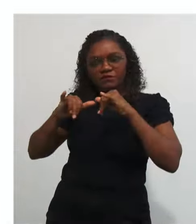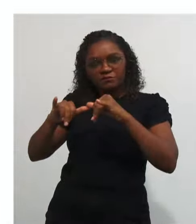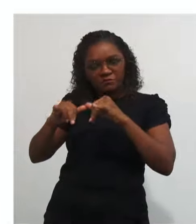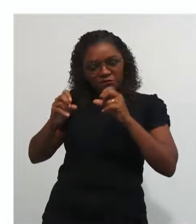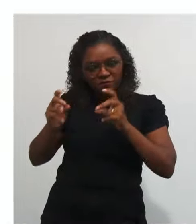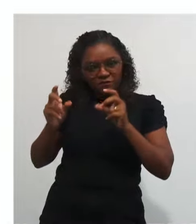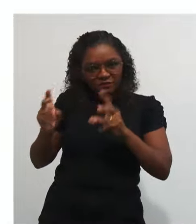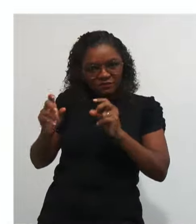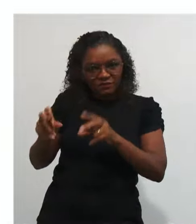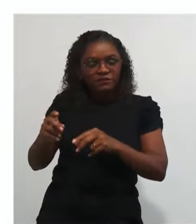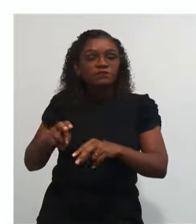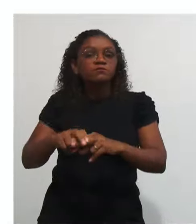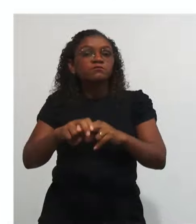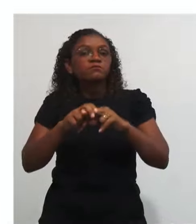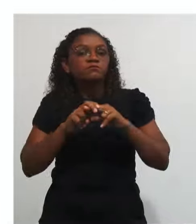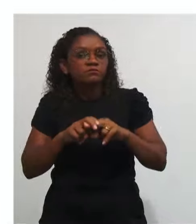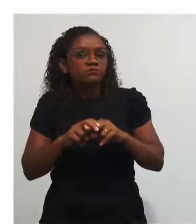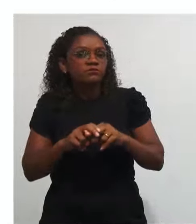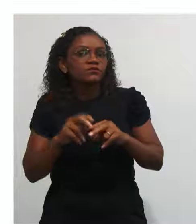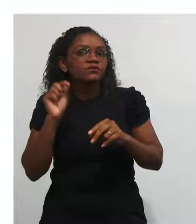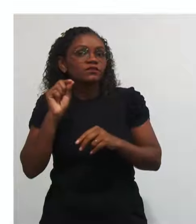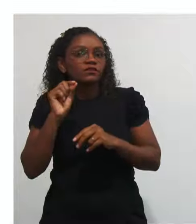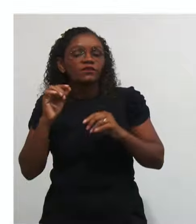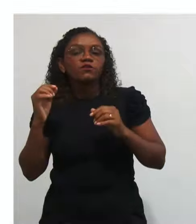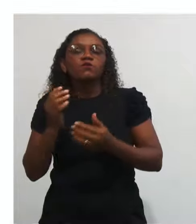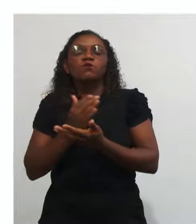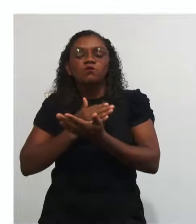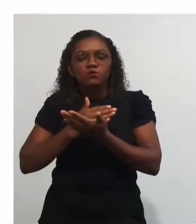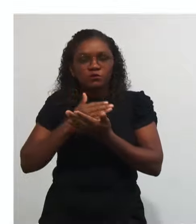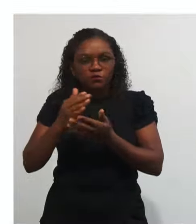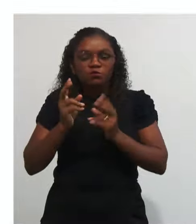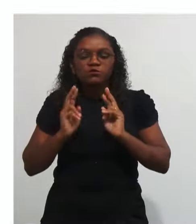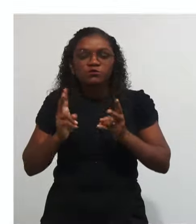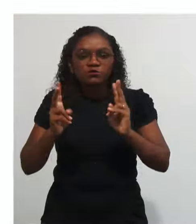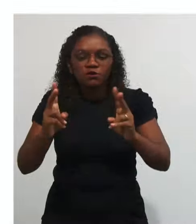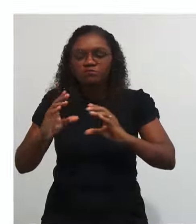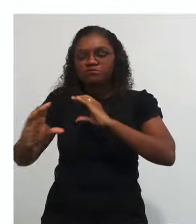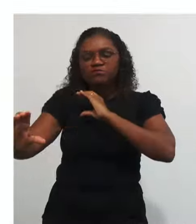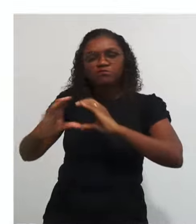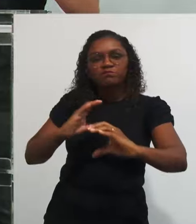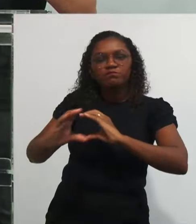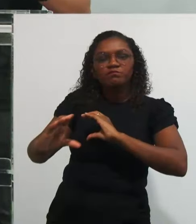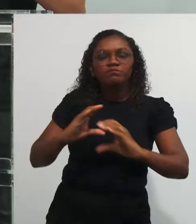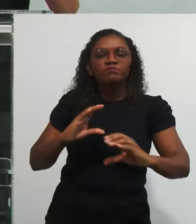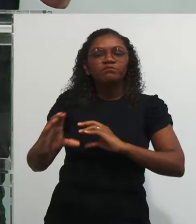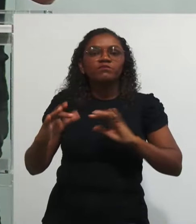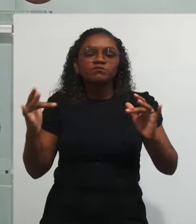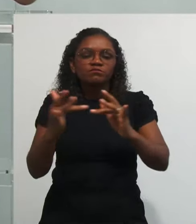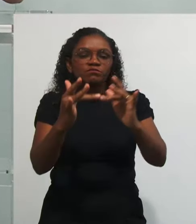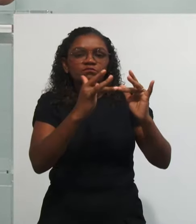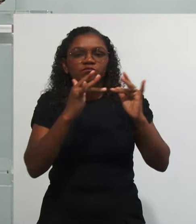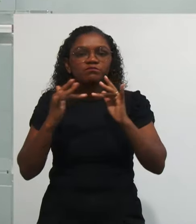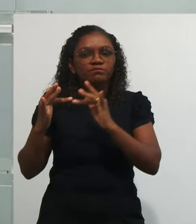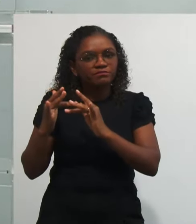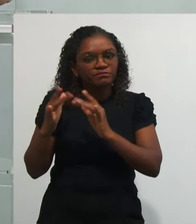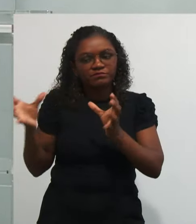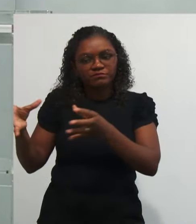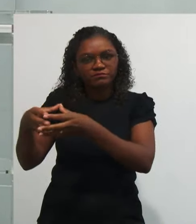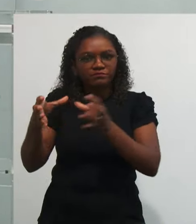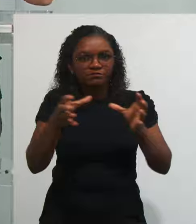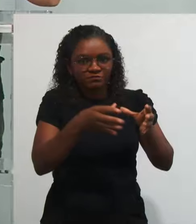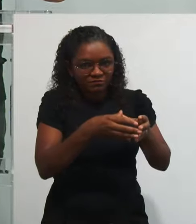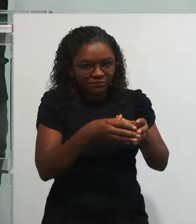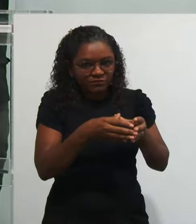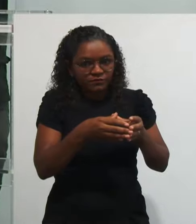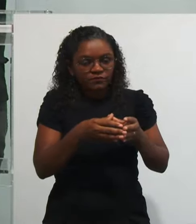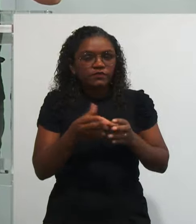jornada e manter a conectividade entre as equipes perceba aí que com o advento da pandemia muitas